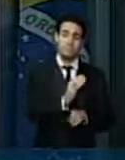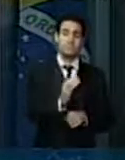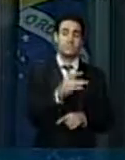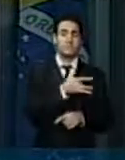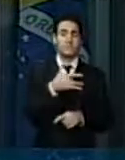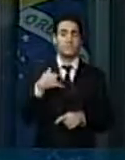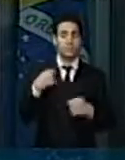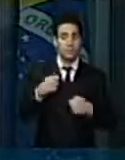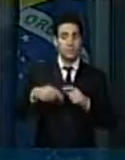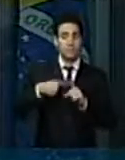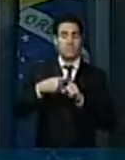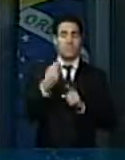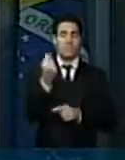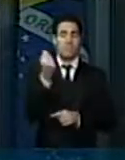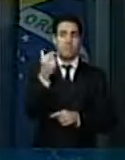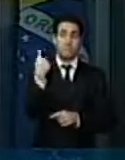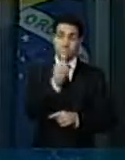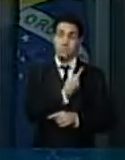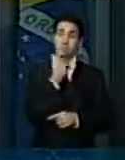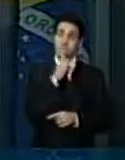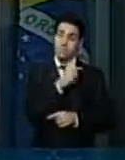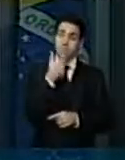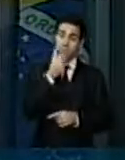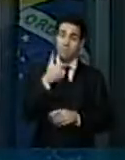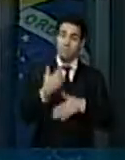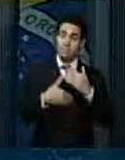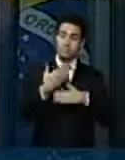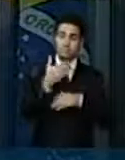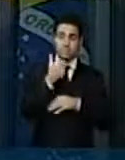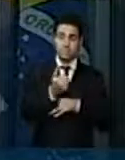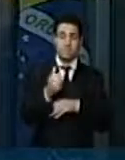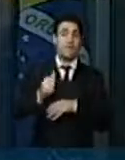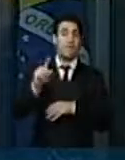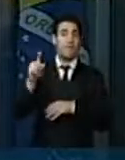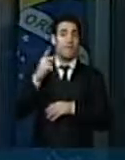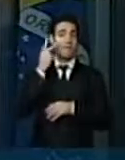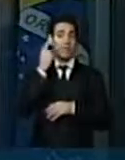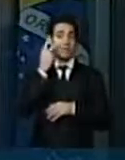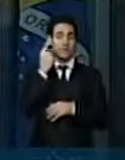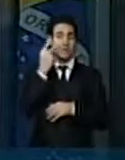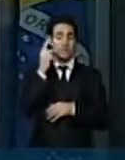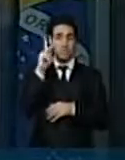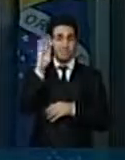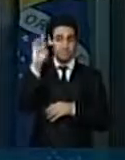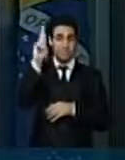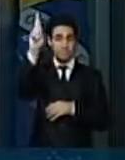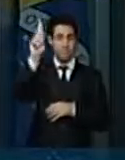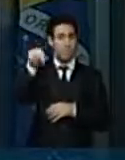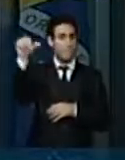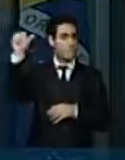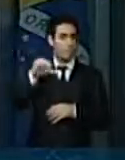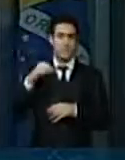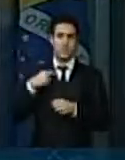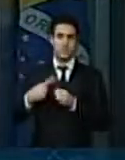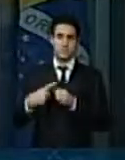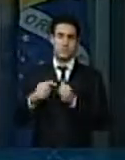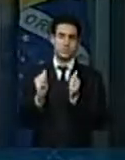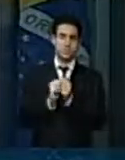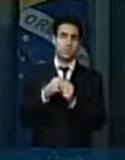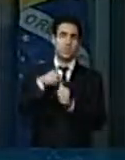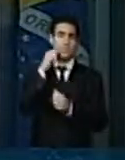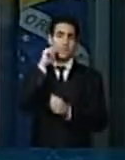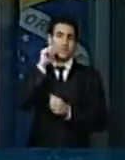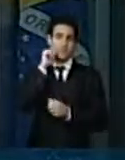saúde, para que nós possamos ter um melhor desempenho. O município de Fortaleza, administrado pelo PT, é uma das piores cidades, ao lado de Maceió,